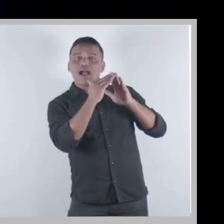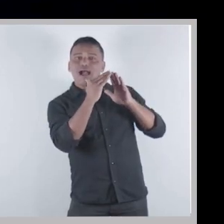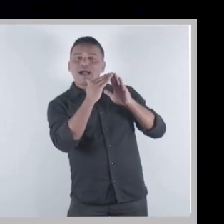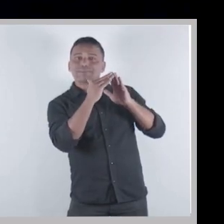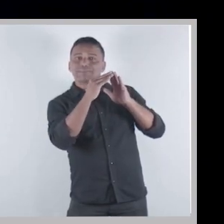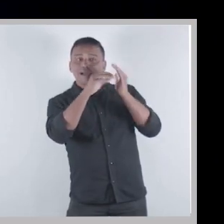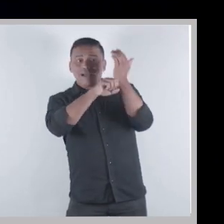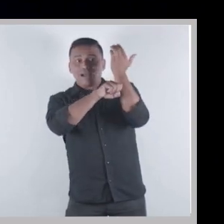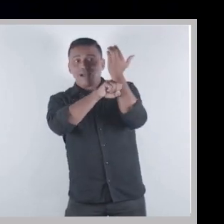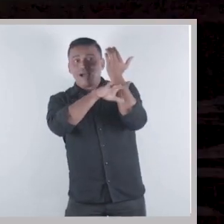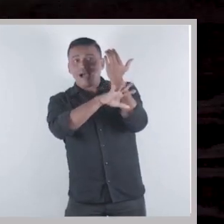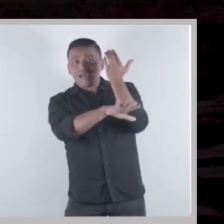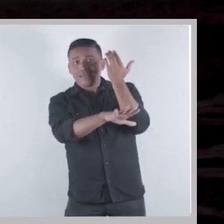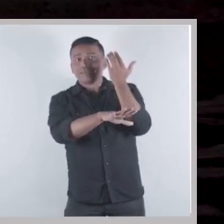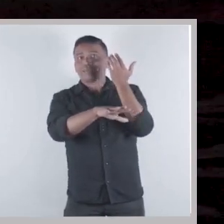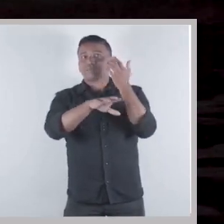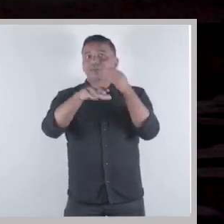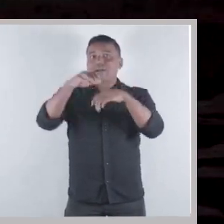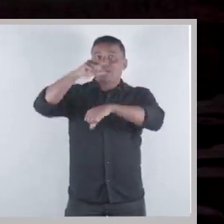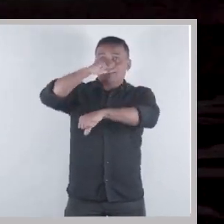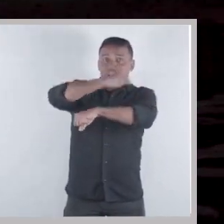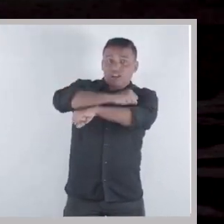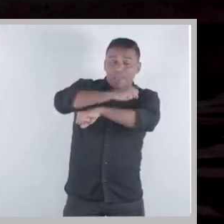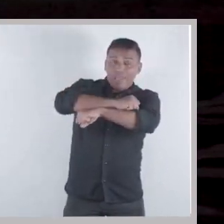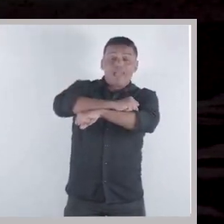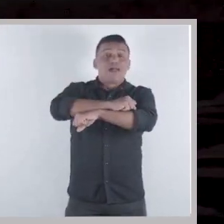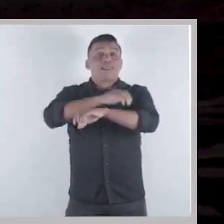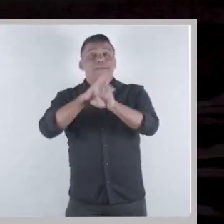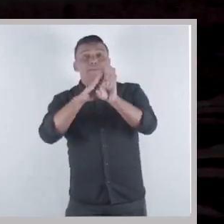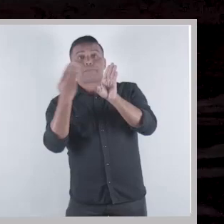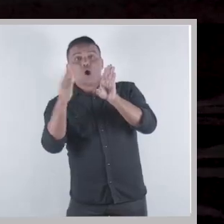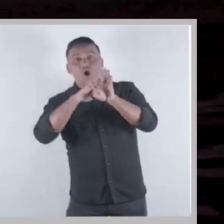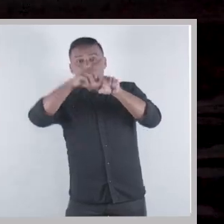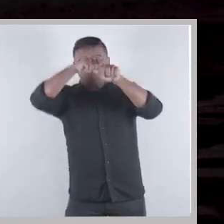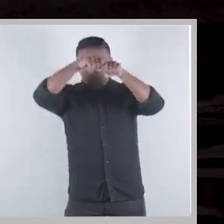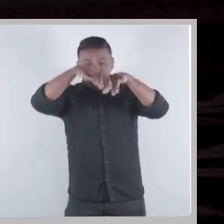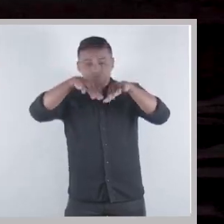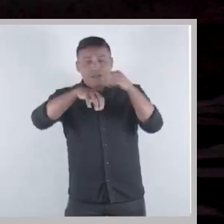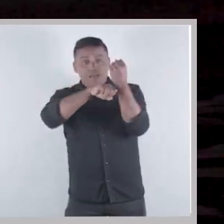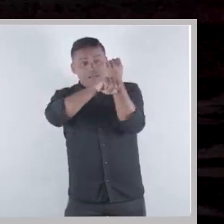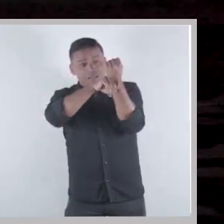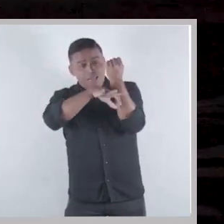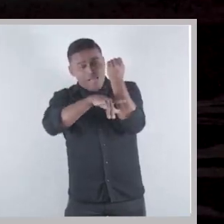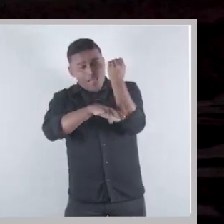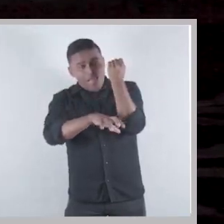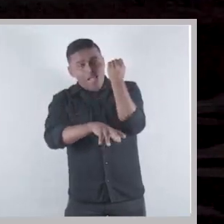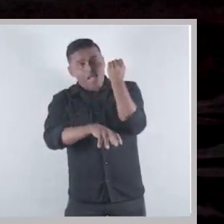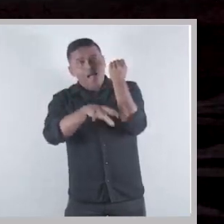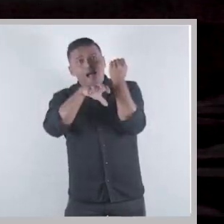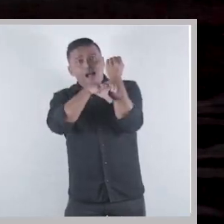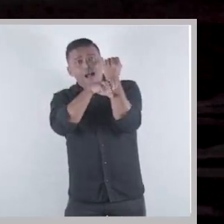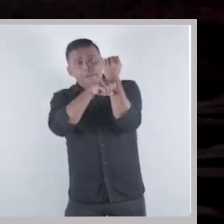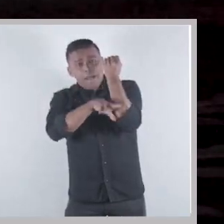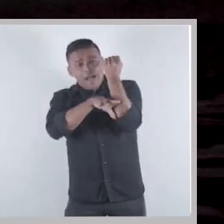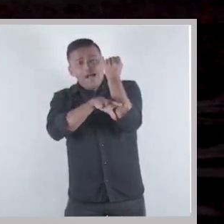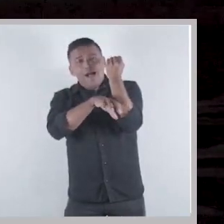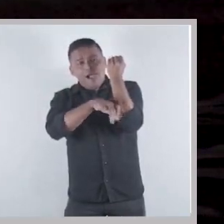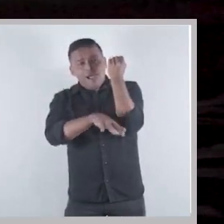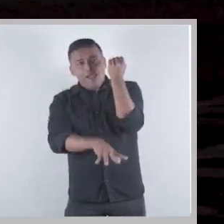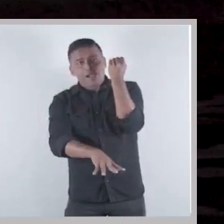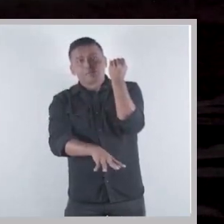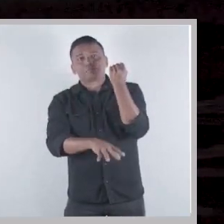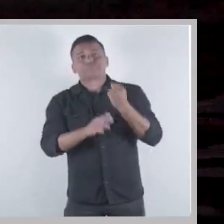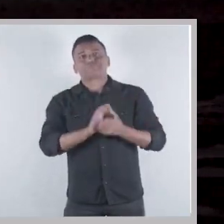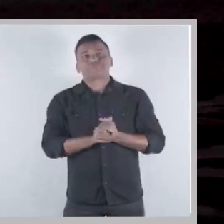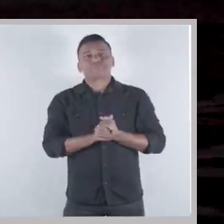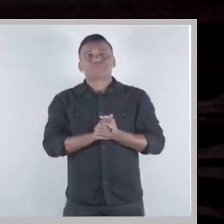das janelas e porta e vão em direção ao chão, ao solo. O paratexto que eu escolhi